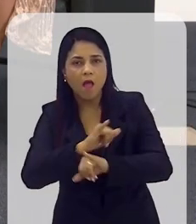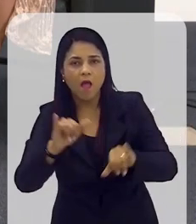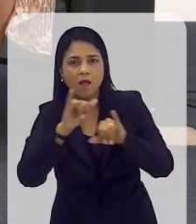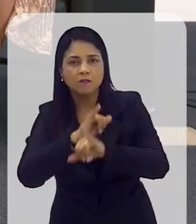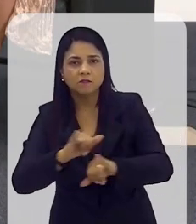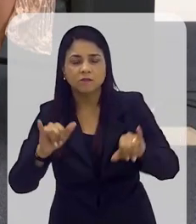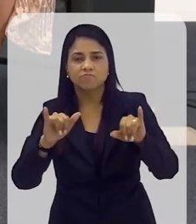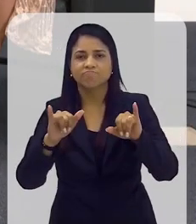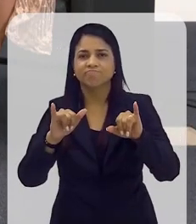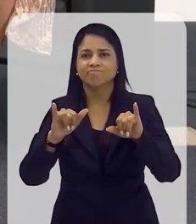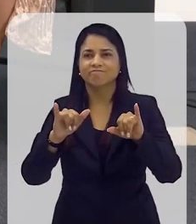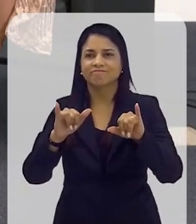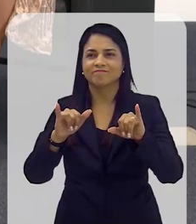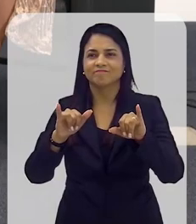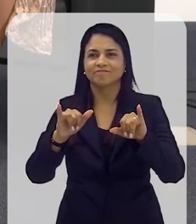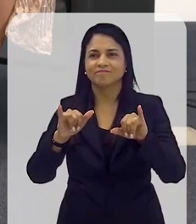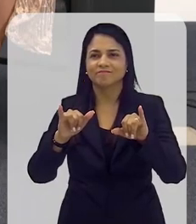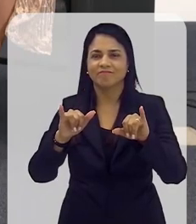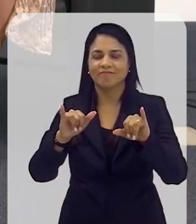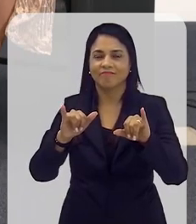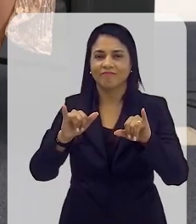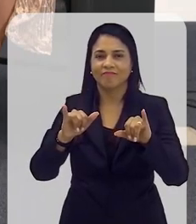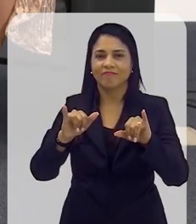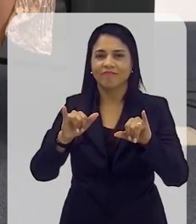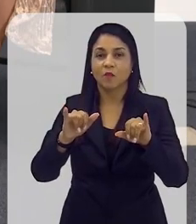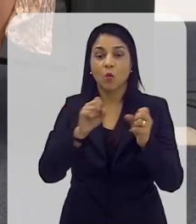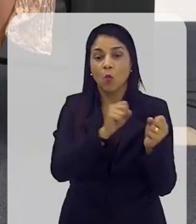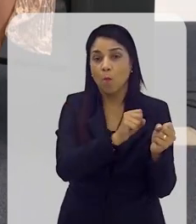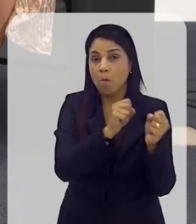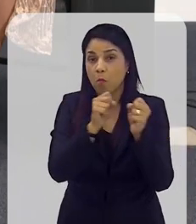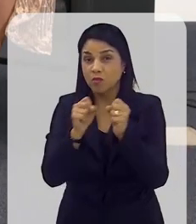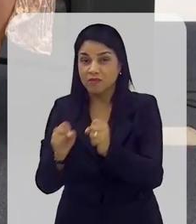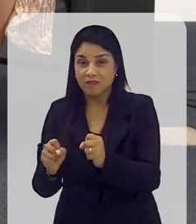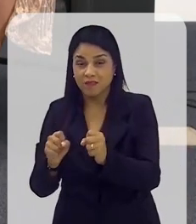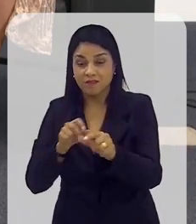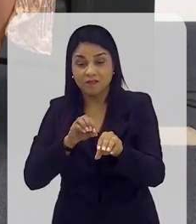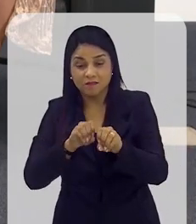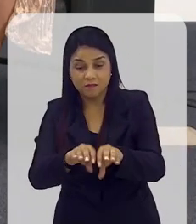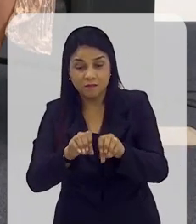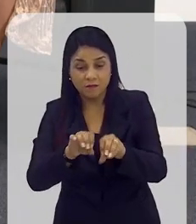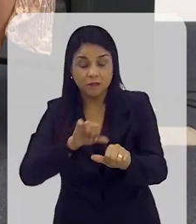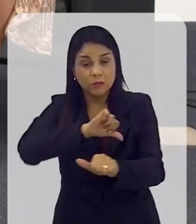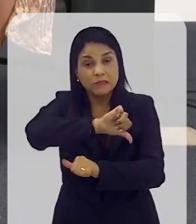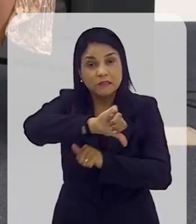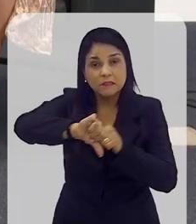as pessoas que estão assistindo em relação a esse poder da educação de transformar?